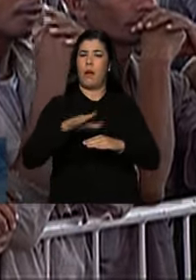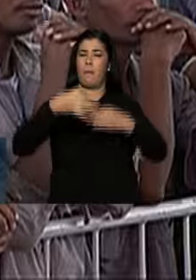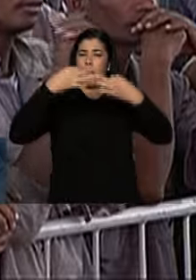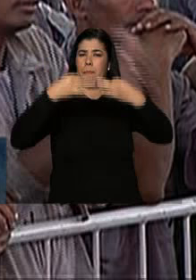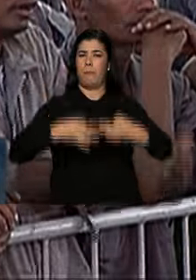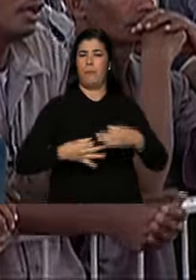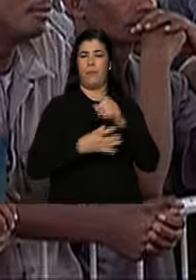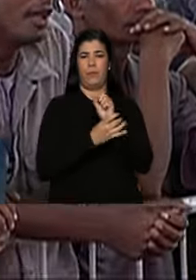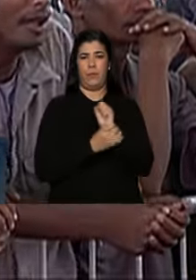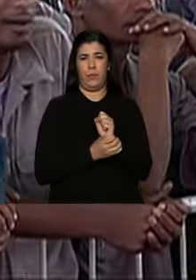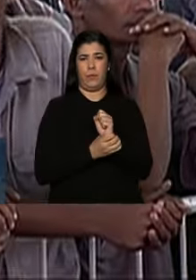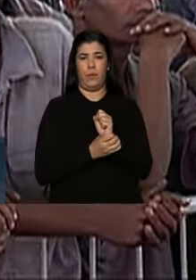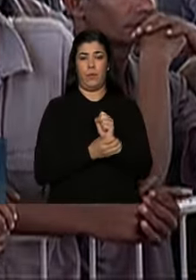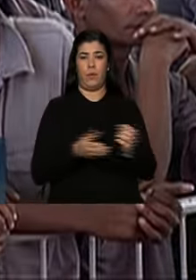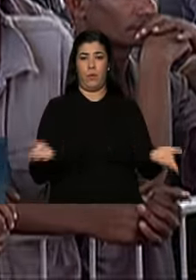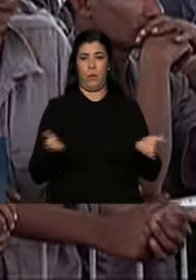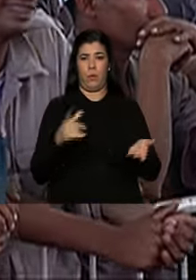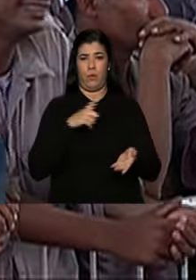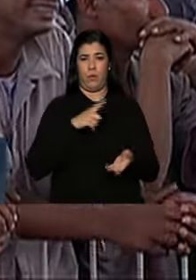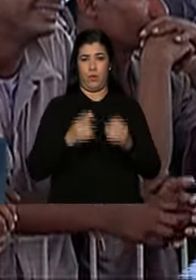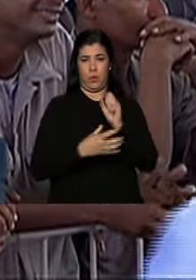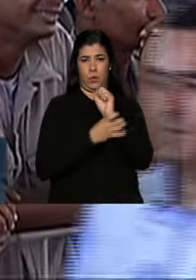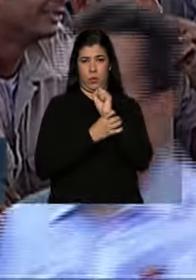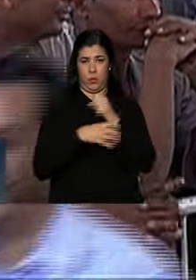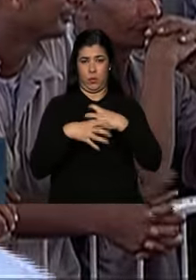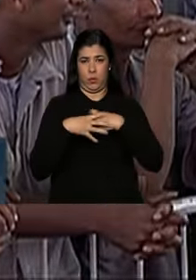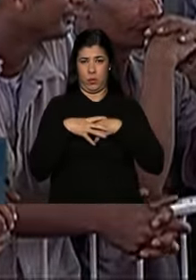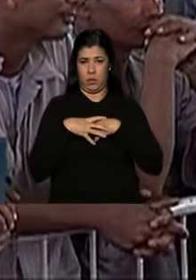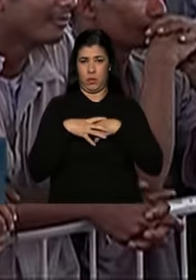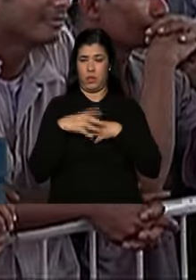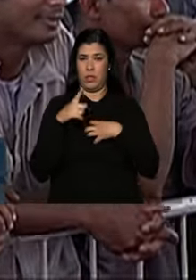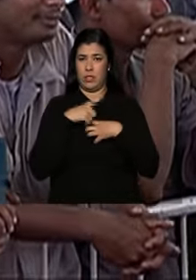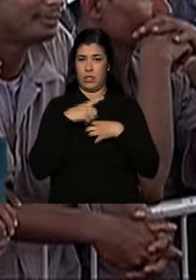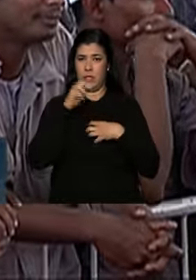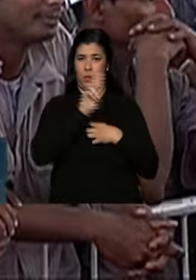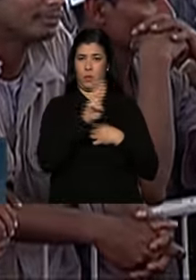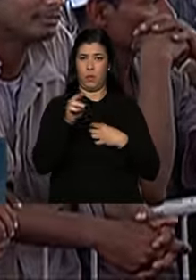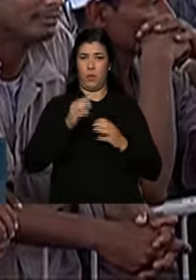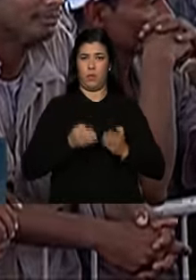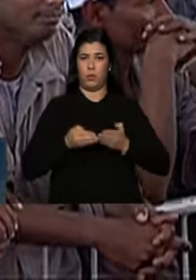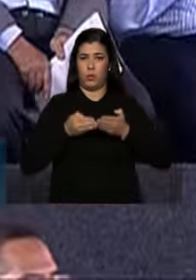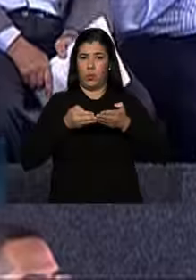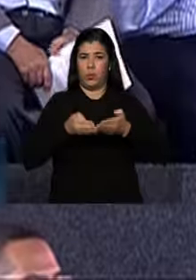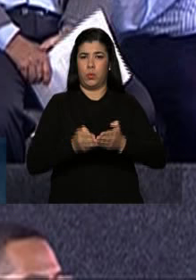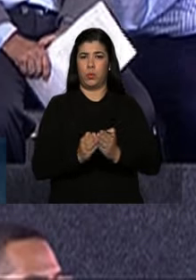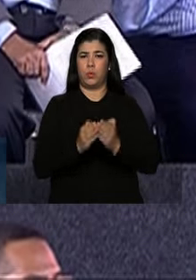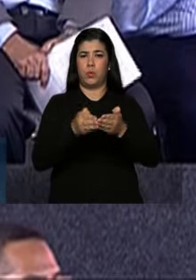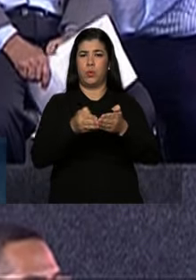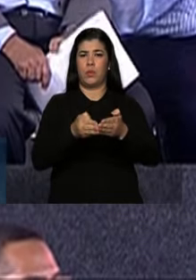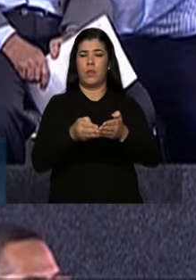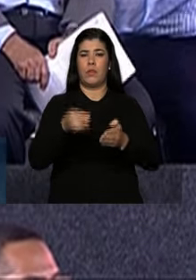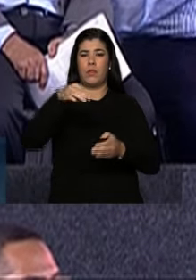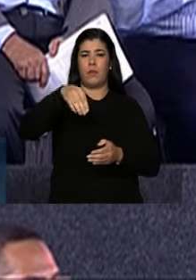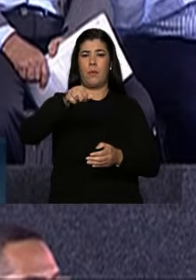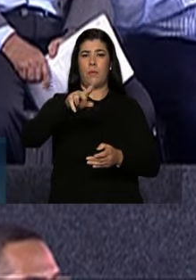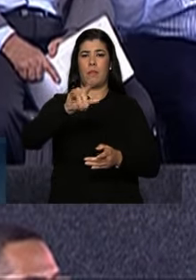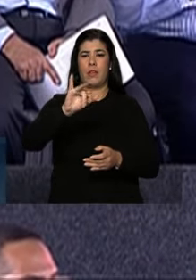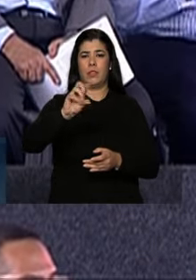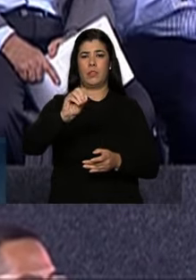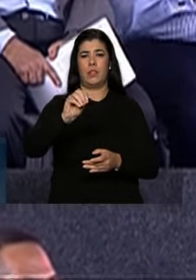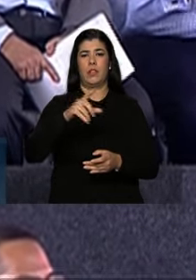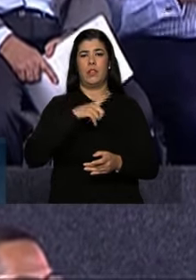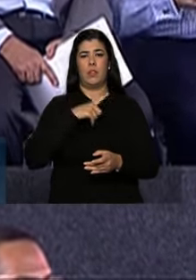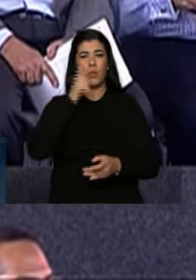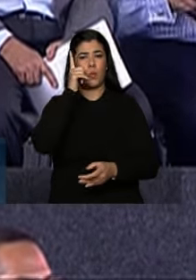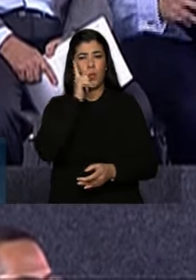segurança. Hoje, com o navio Marcílio Dias já lançado ao mar, chegou o momento de batizar mais essa